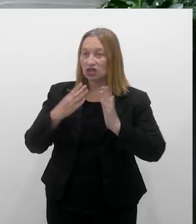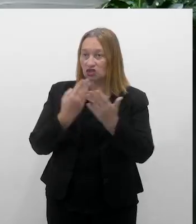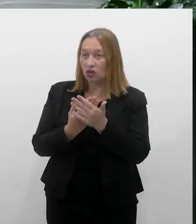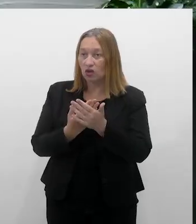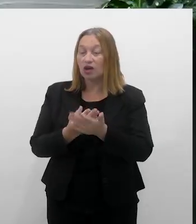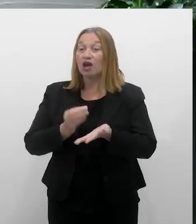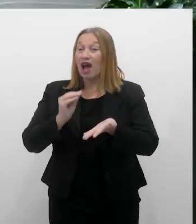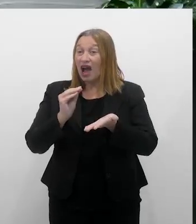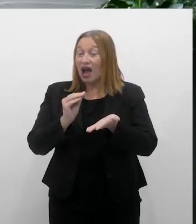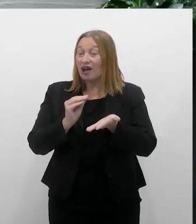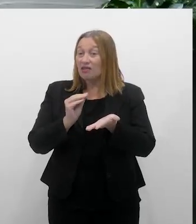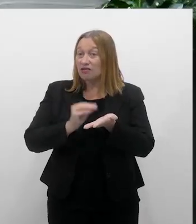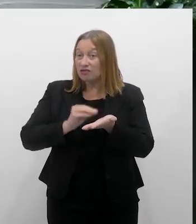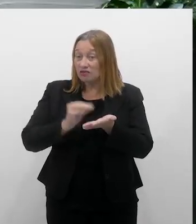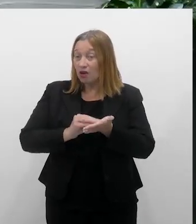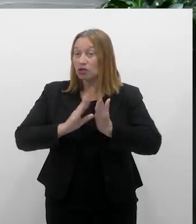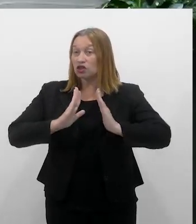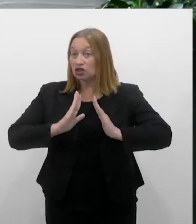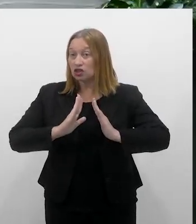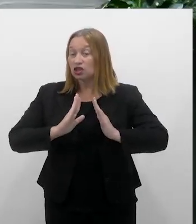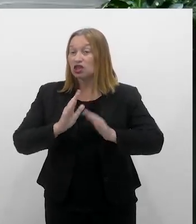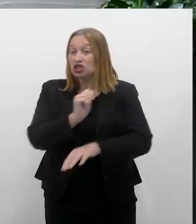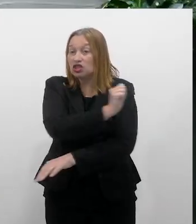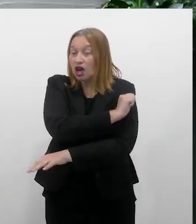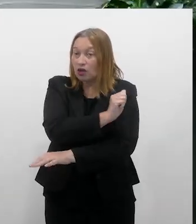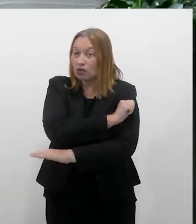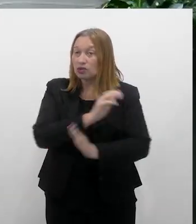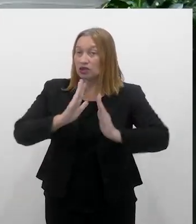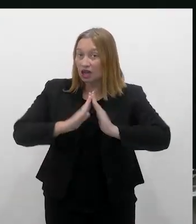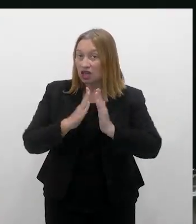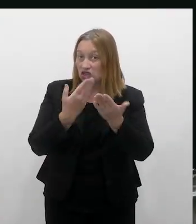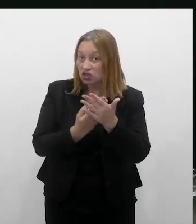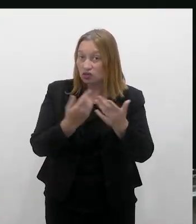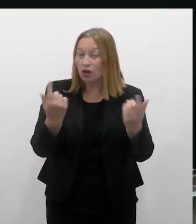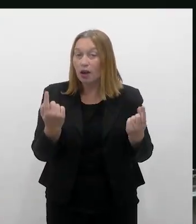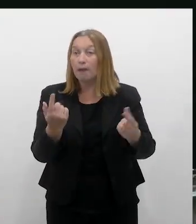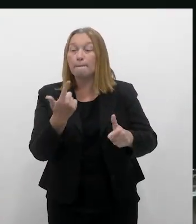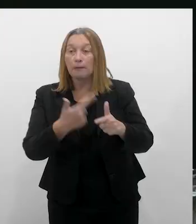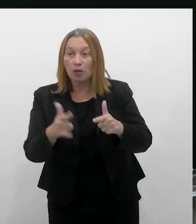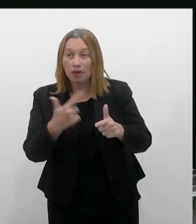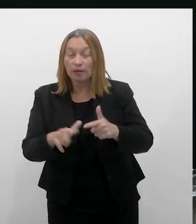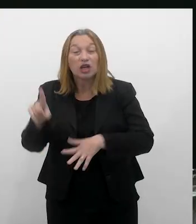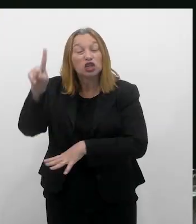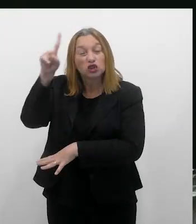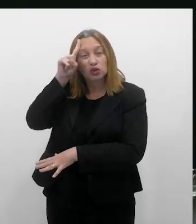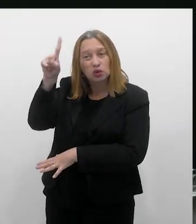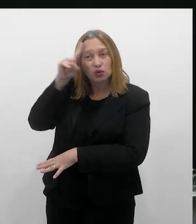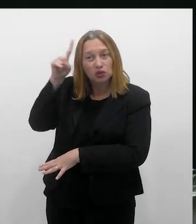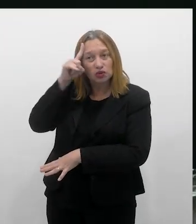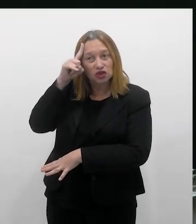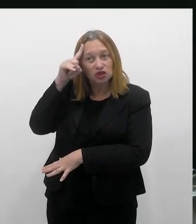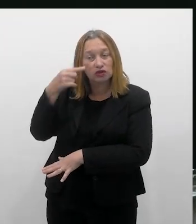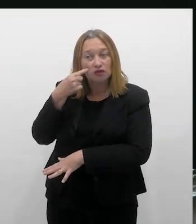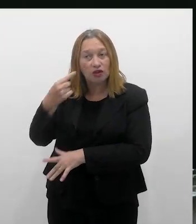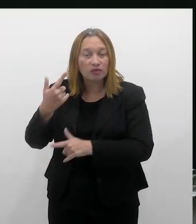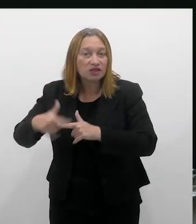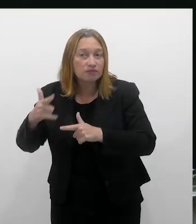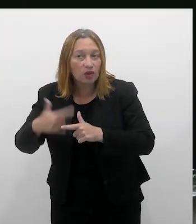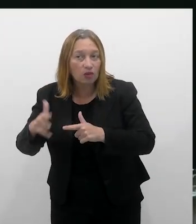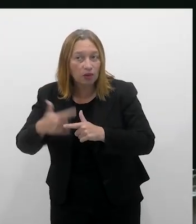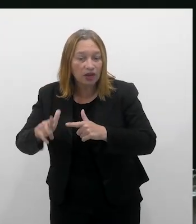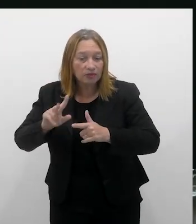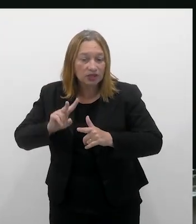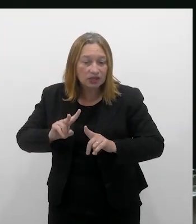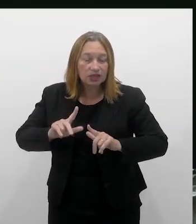evasão escolar é um problema, É não um problema. Ainda é, secretária? Ainda é, e enfrentamos todos os dias esse problema de cabeça erguida,